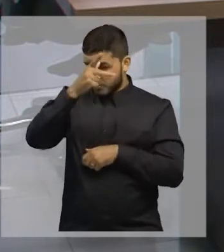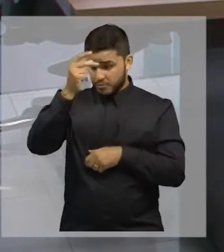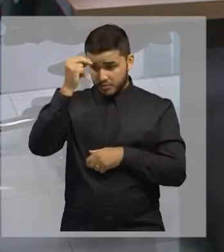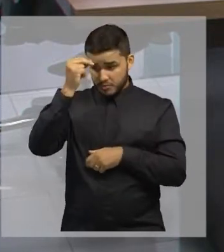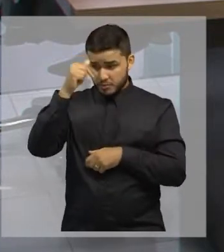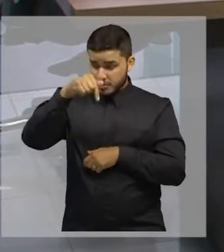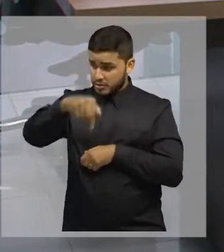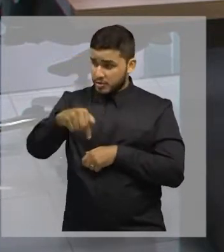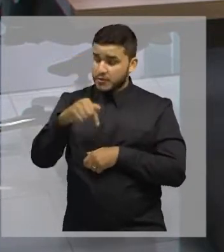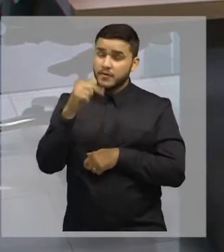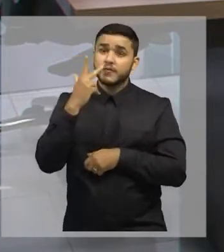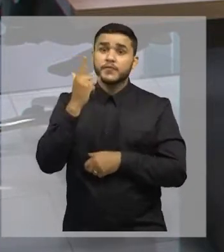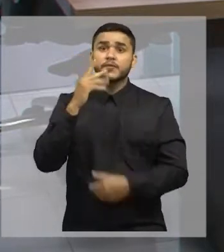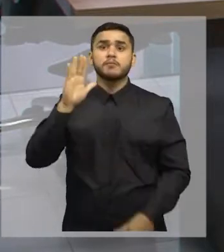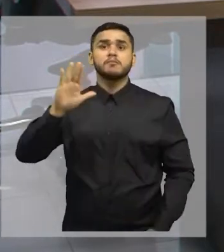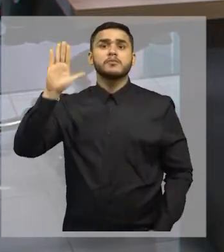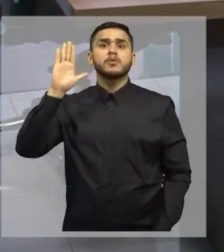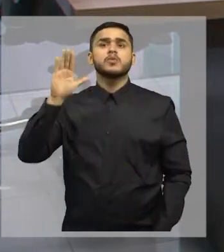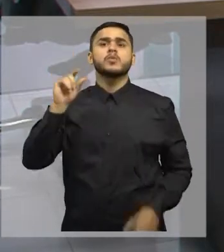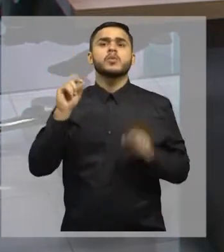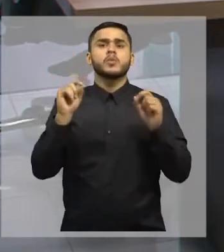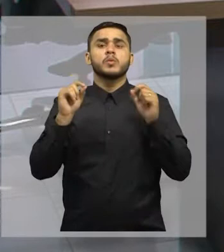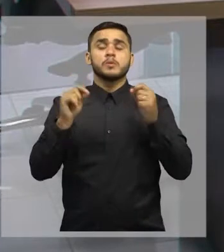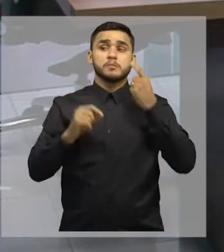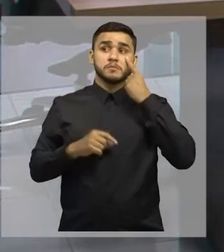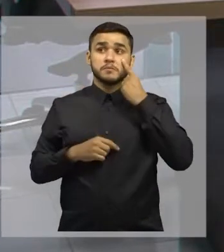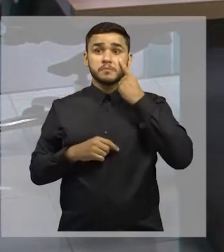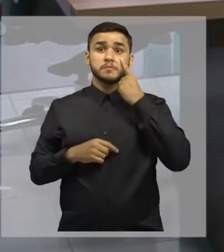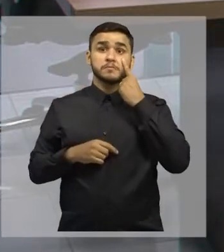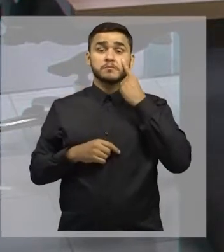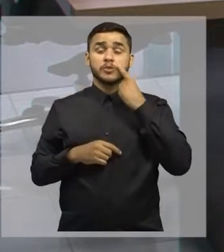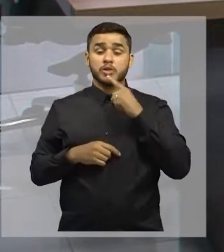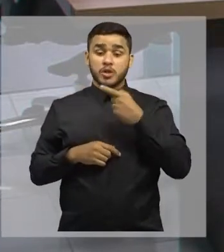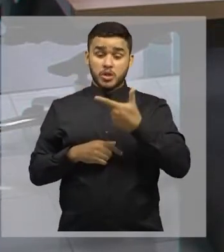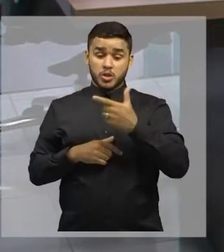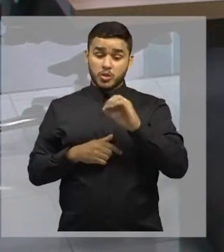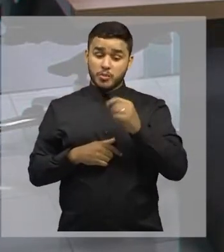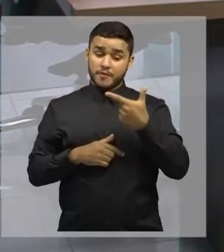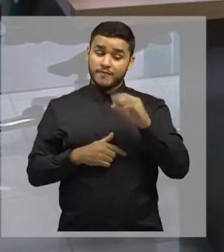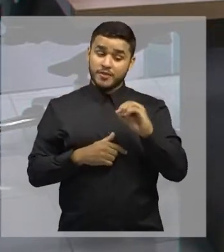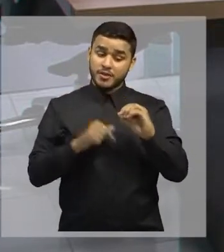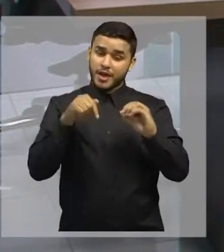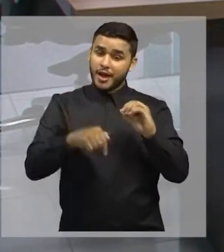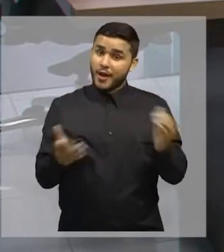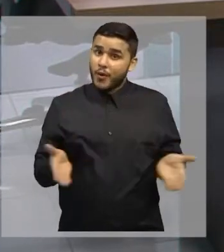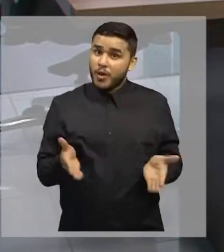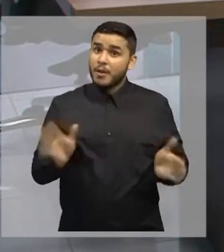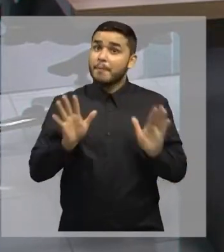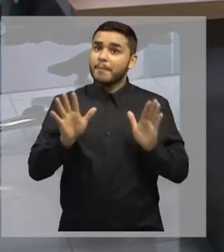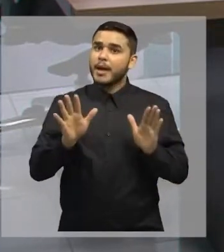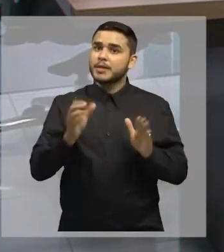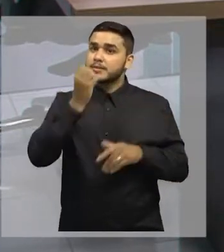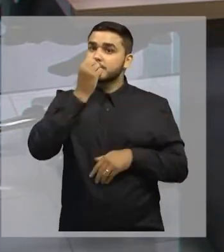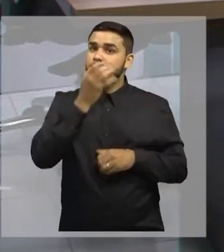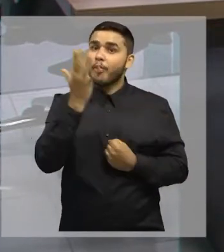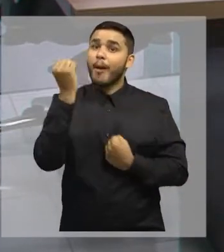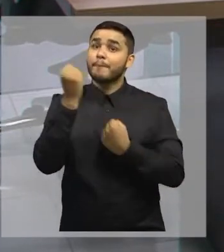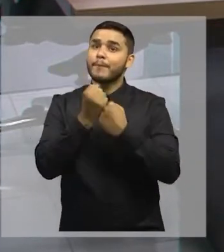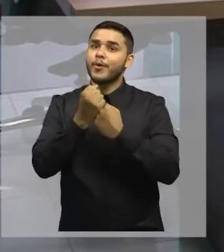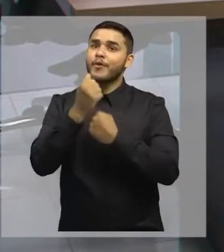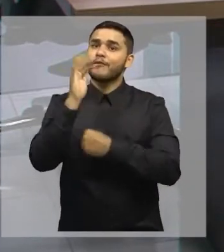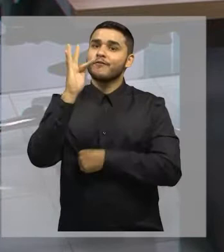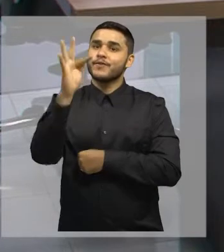sucessão estadual daqui a 2 anos. Quero colocar isso, começando com você, Clésio. Olha, retomar aqui